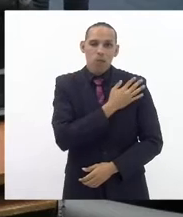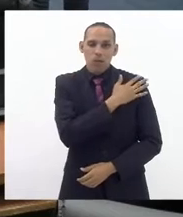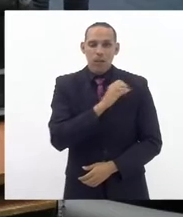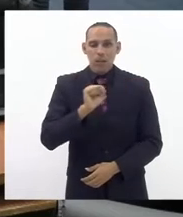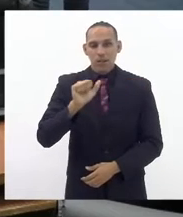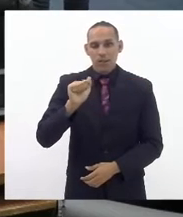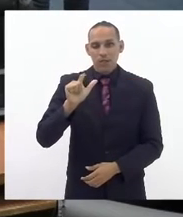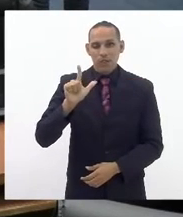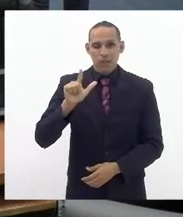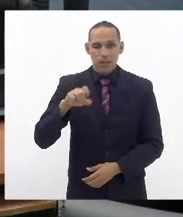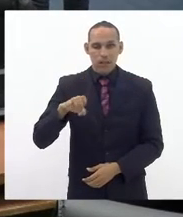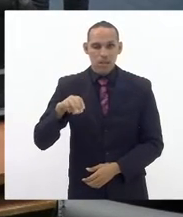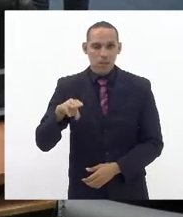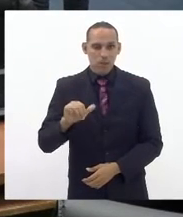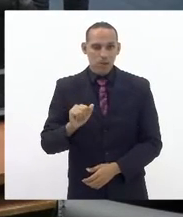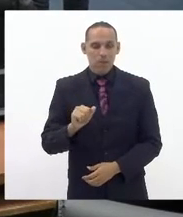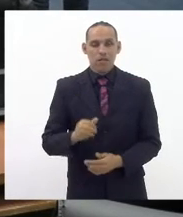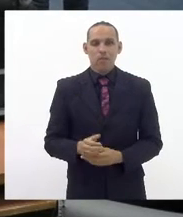Salema.